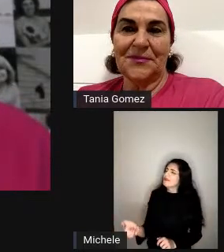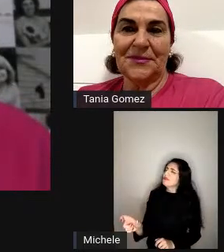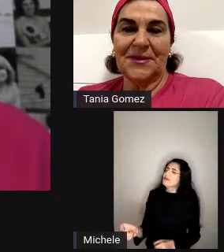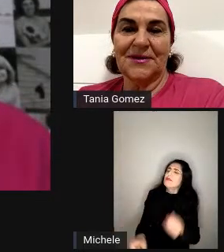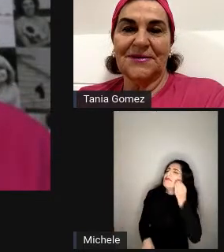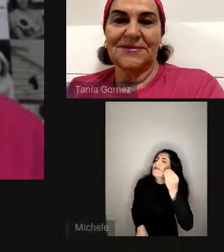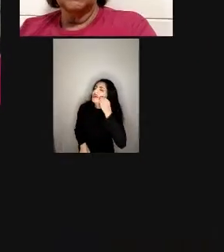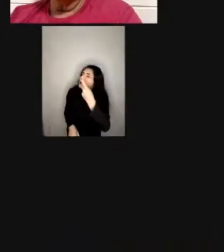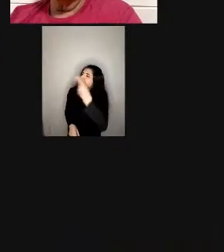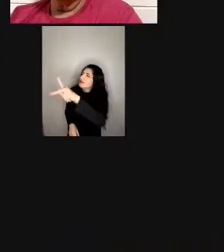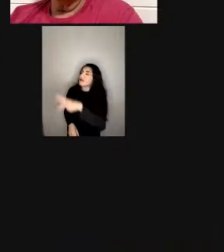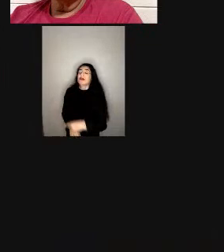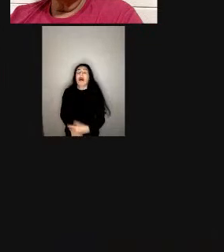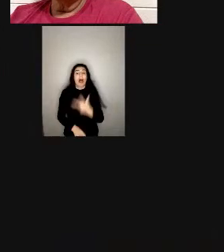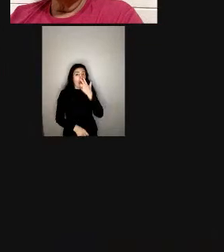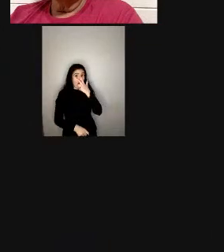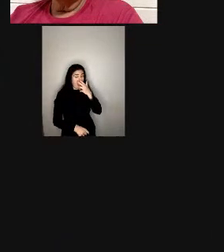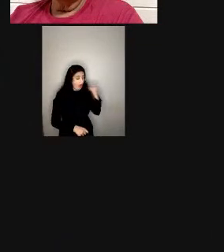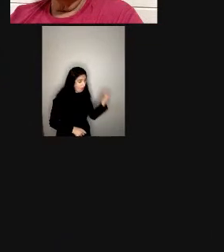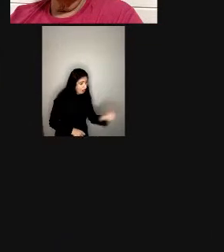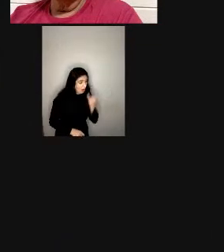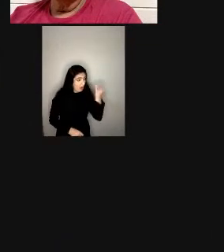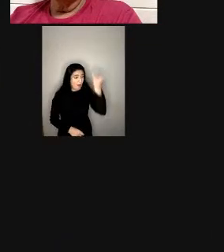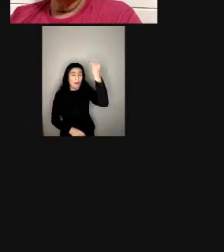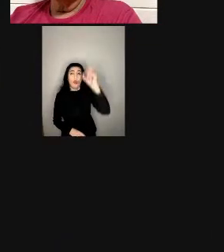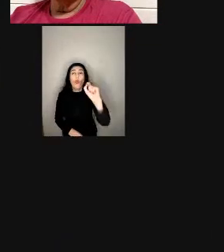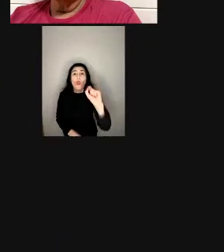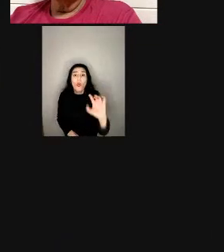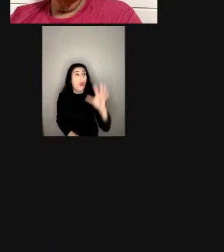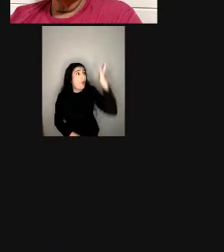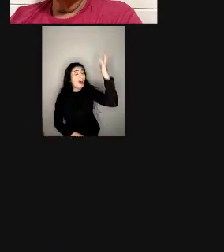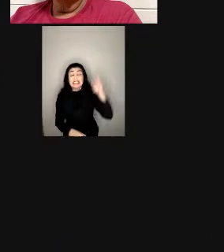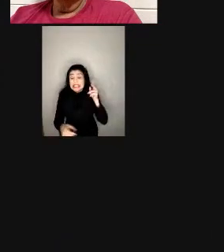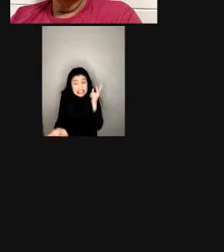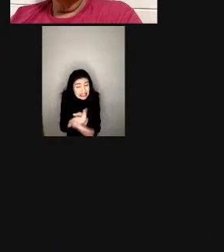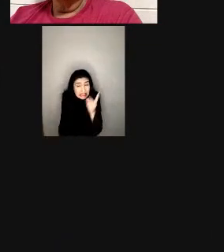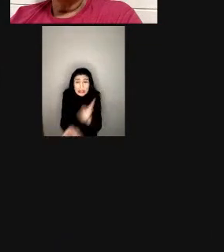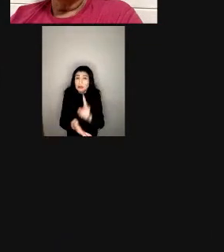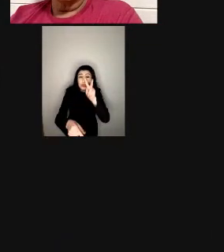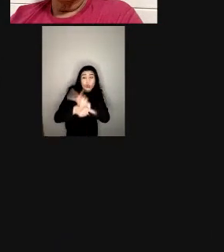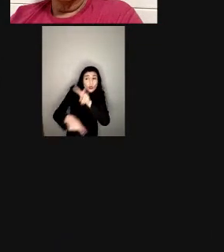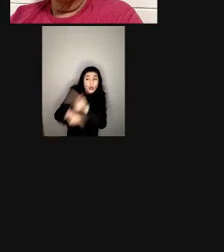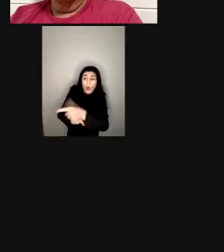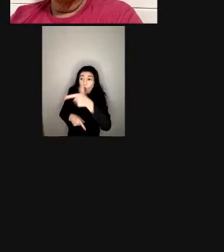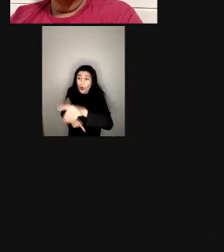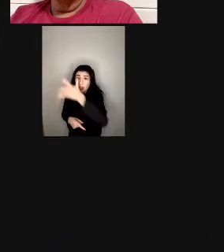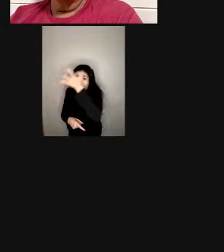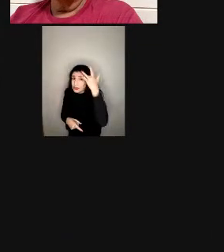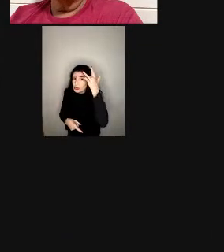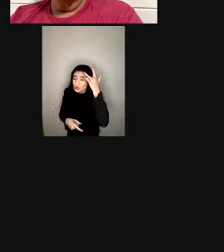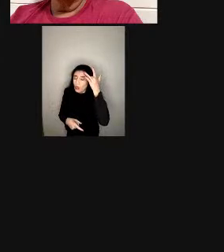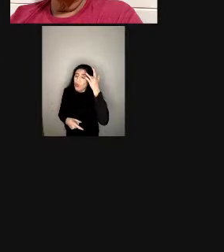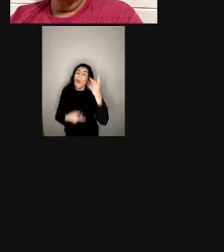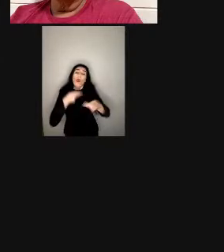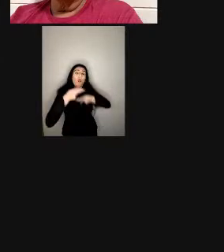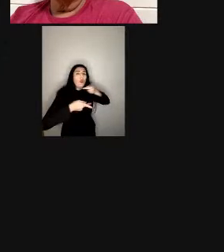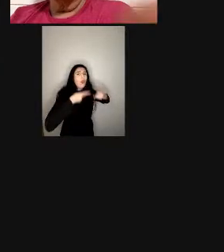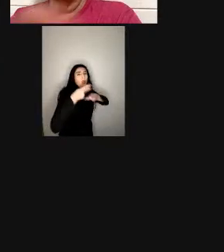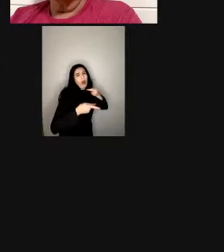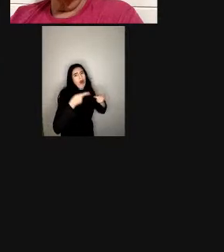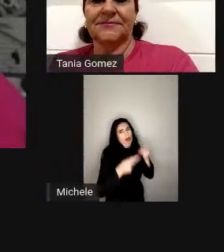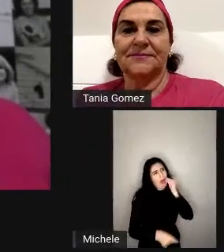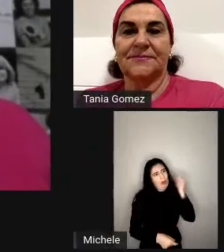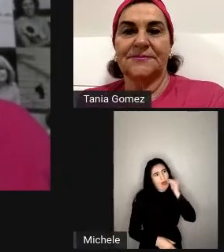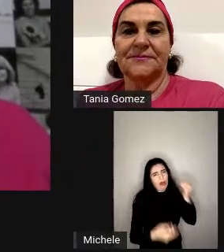eu acho muito importante o que você passou. Você sempre cuidou dos outros e eu queria que você falasse um pouco da sua